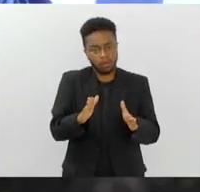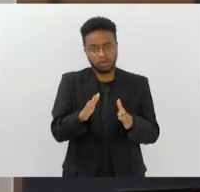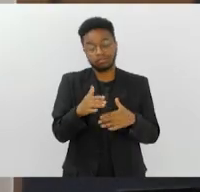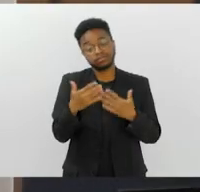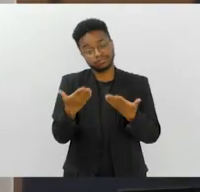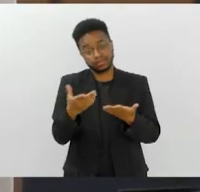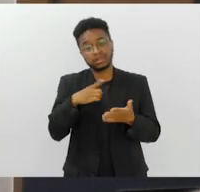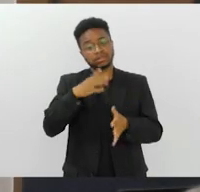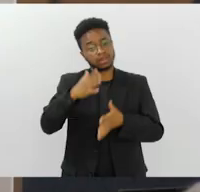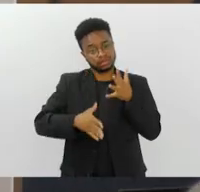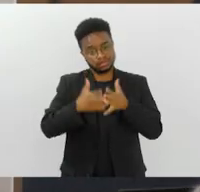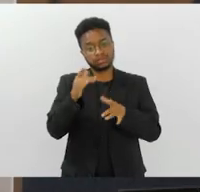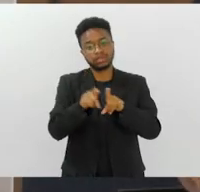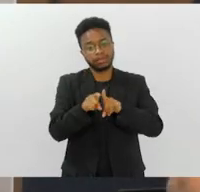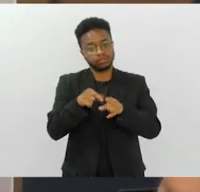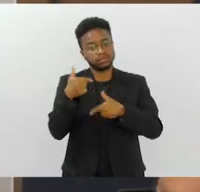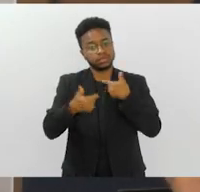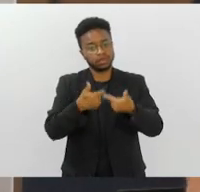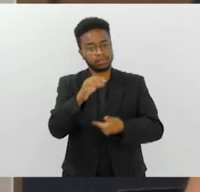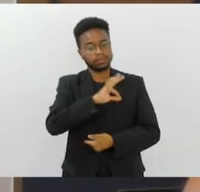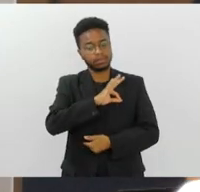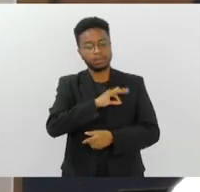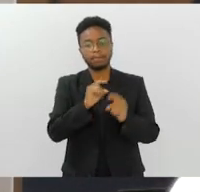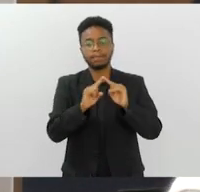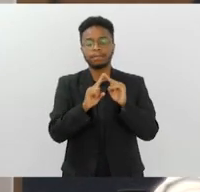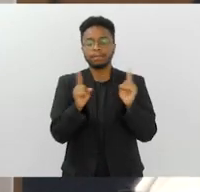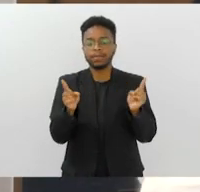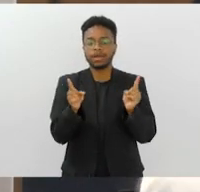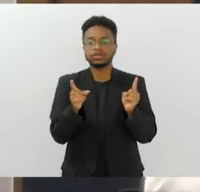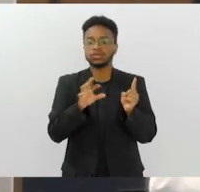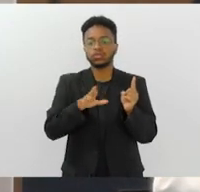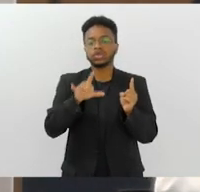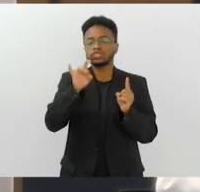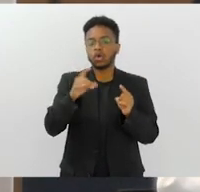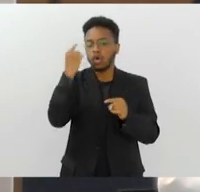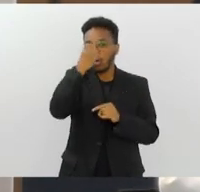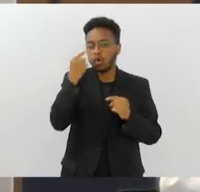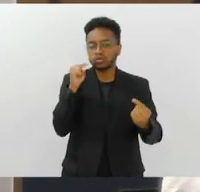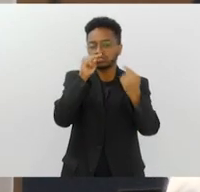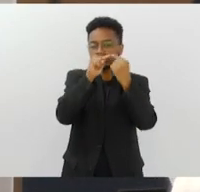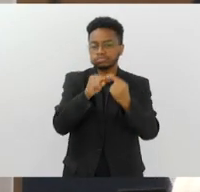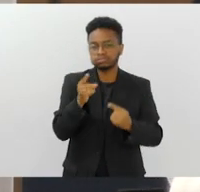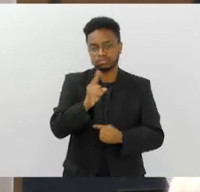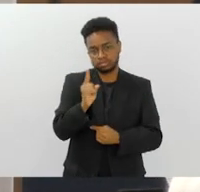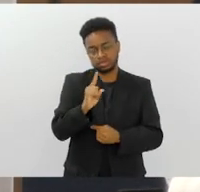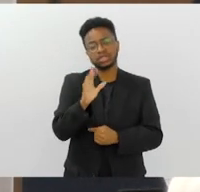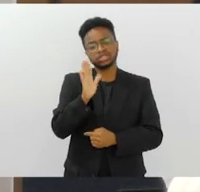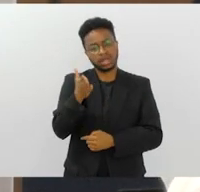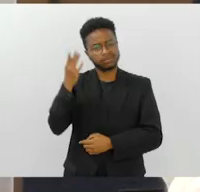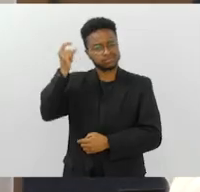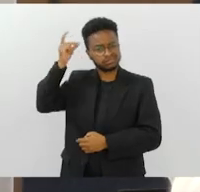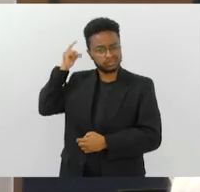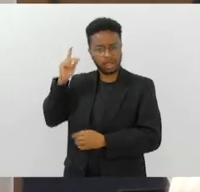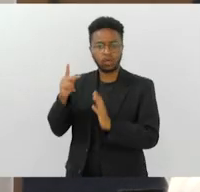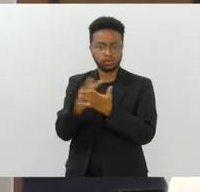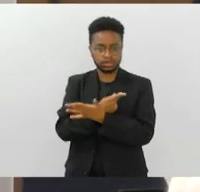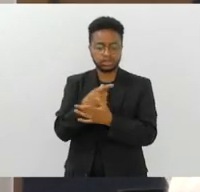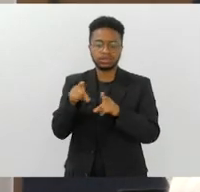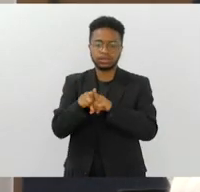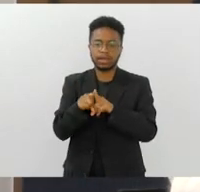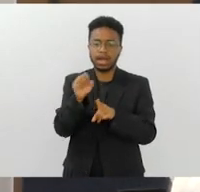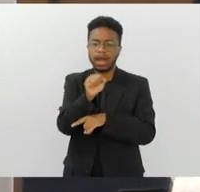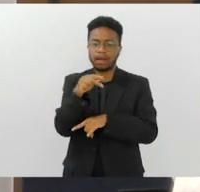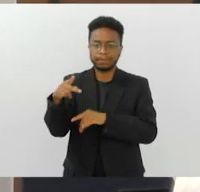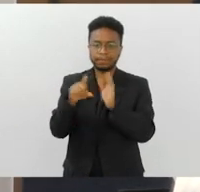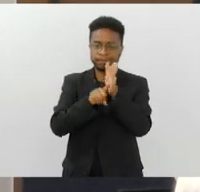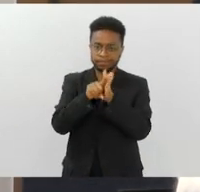isso prejudica bastante o trabalho policial mas não não só o reconhecimento facial is já era de antes próprios aplicativos de